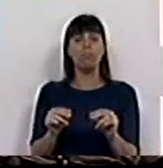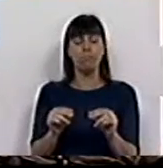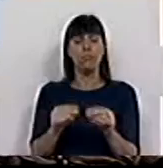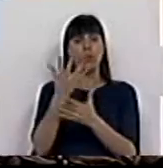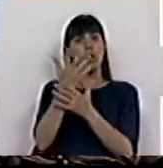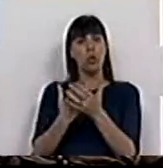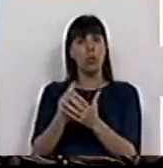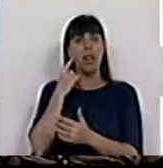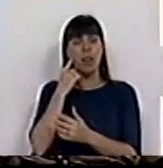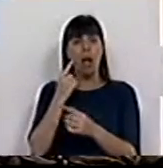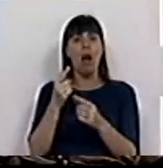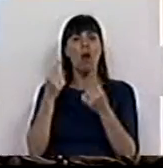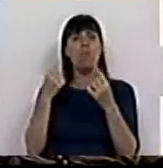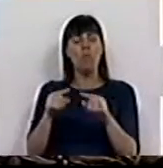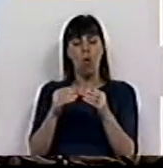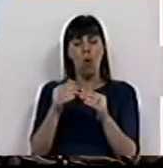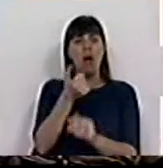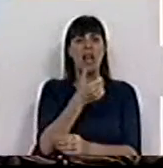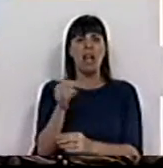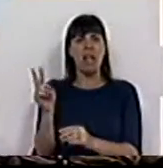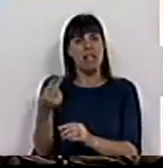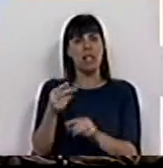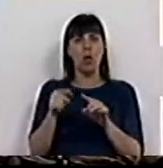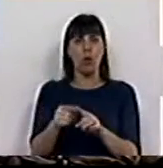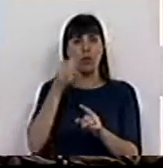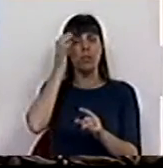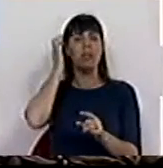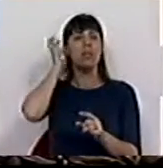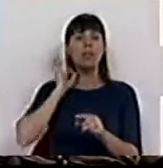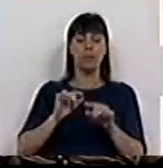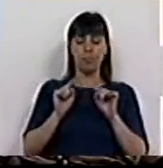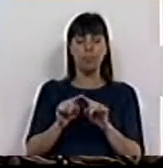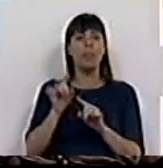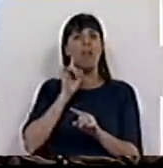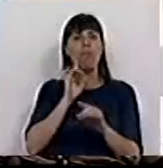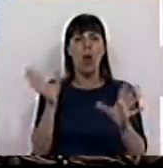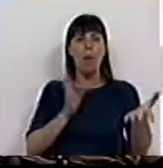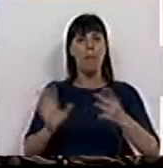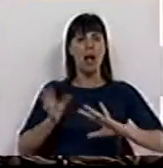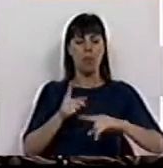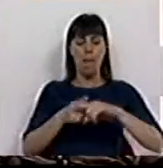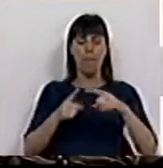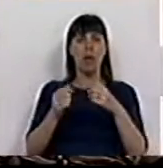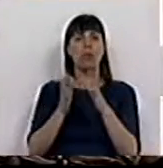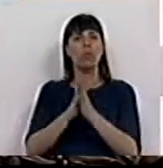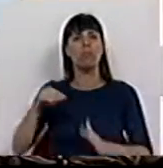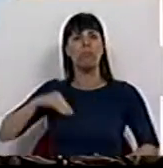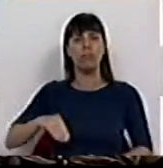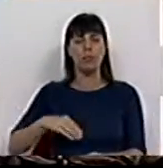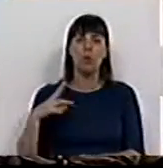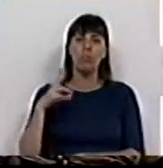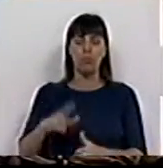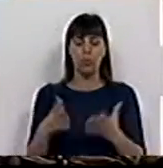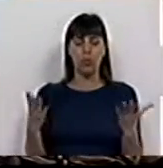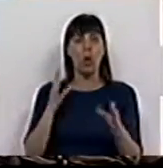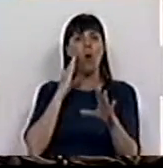dos descontos, fica pouco acima dos 500 euros. E repito, este é o valor médio de todos os salários em